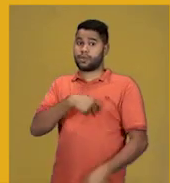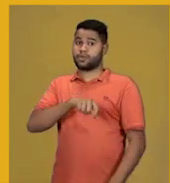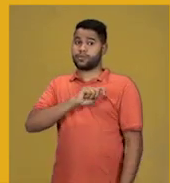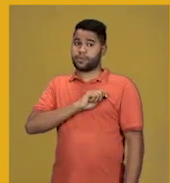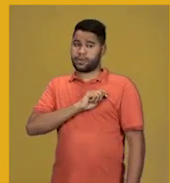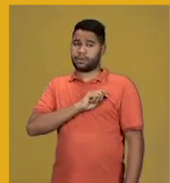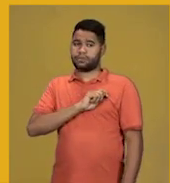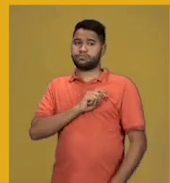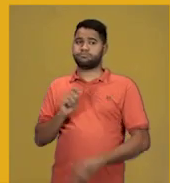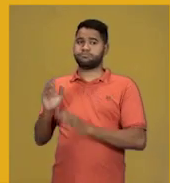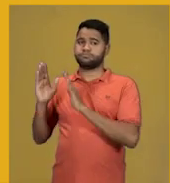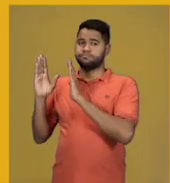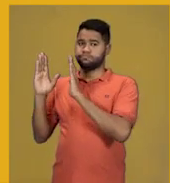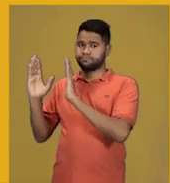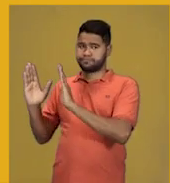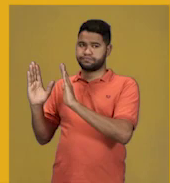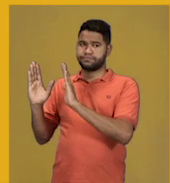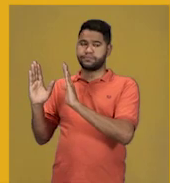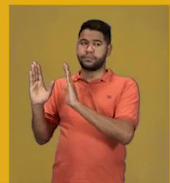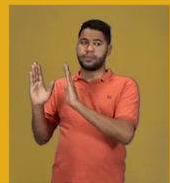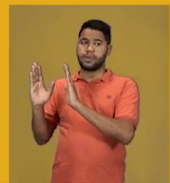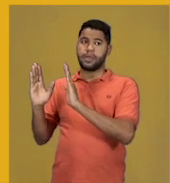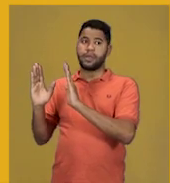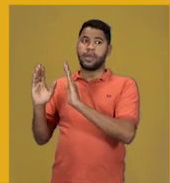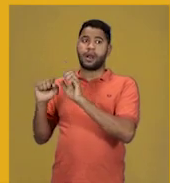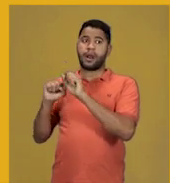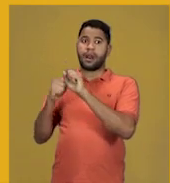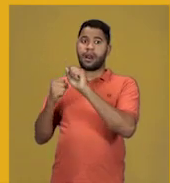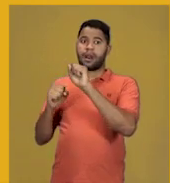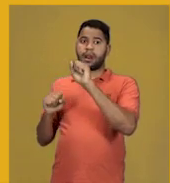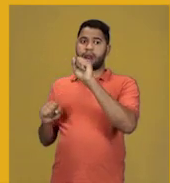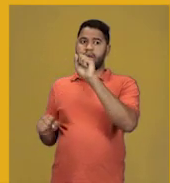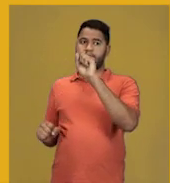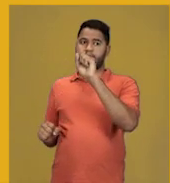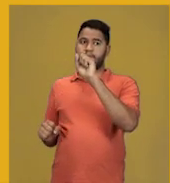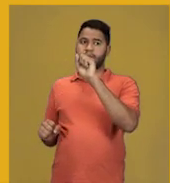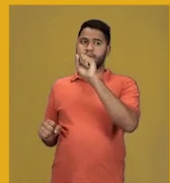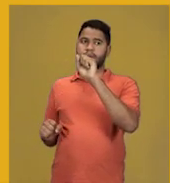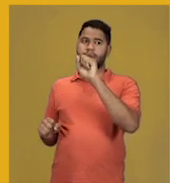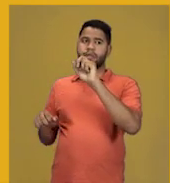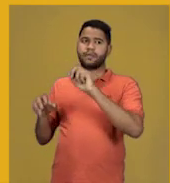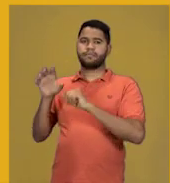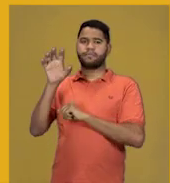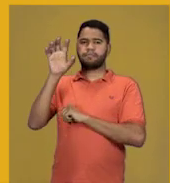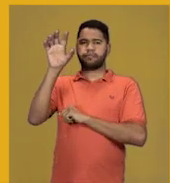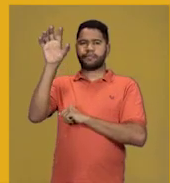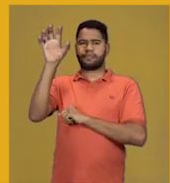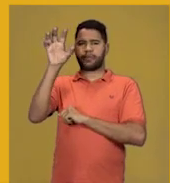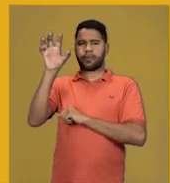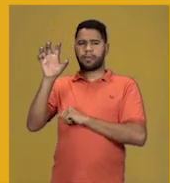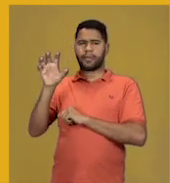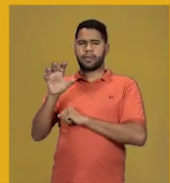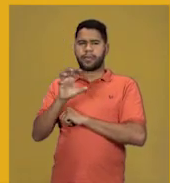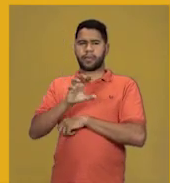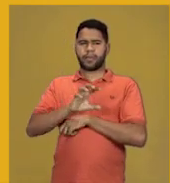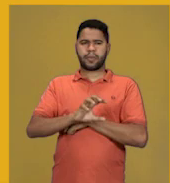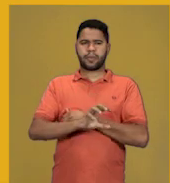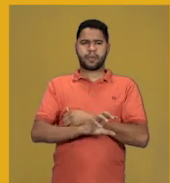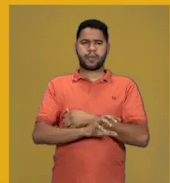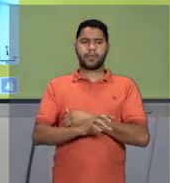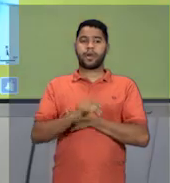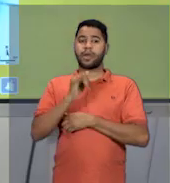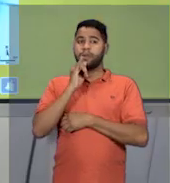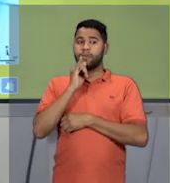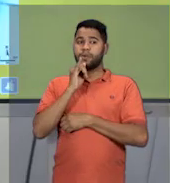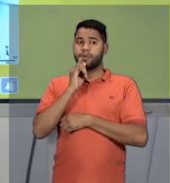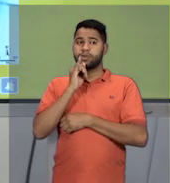Mas, basicamente, como era um território grande, eles dividiram em vários pedaços. Dividiram, por exemplo,